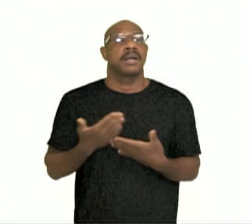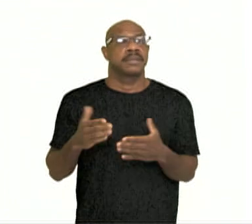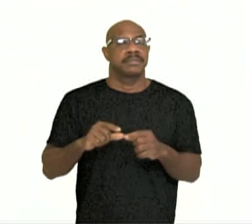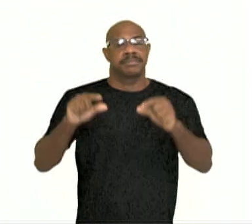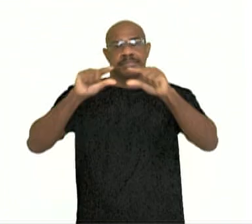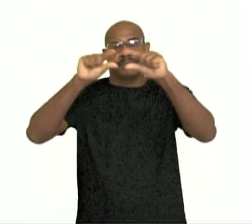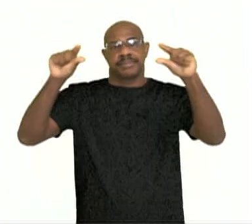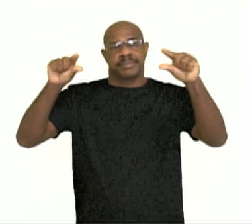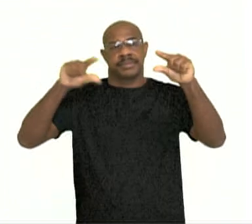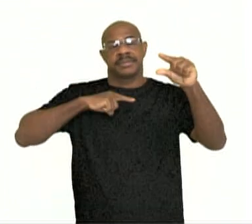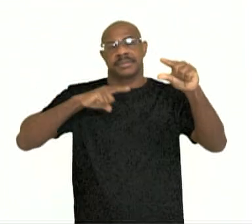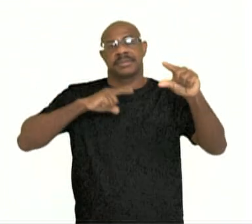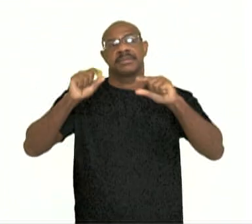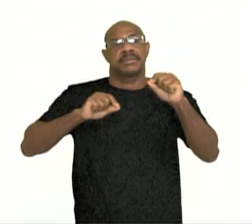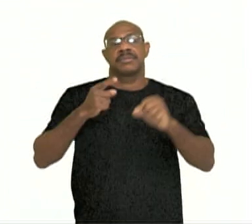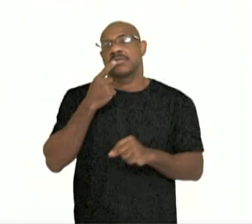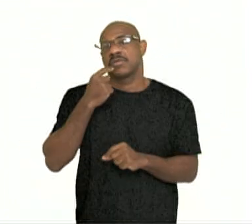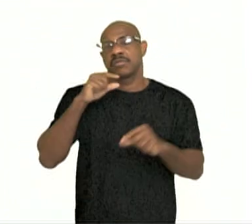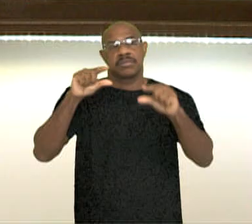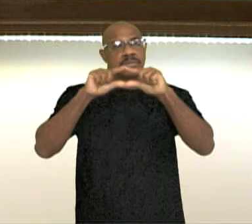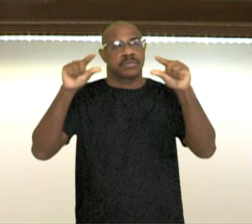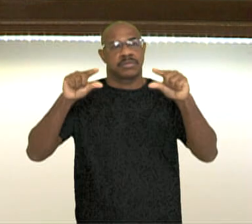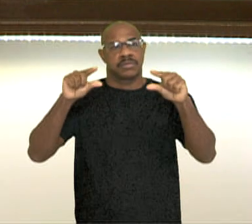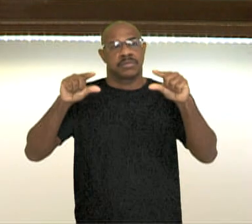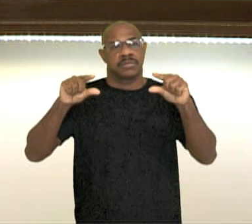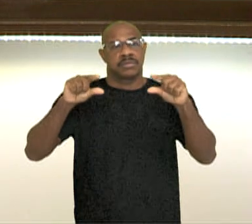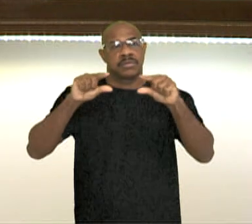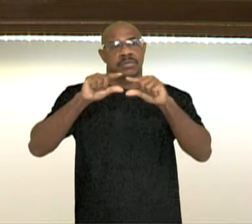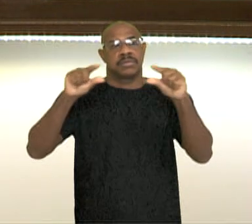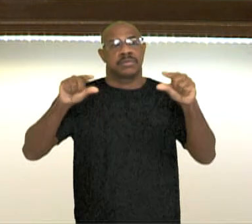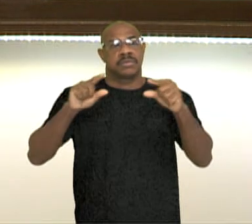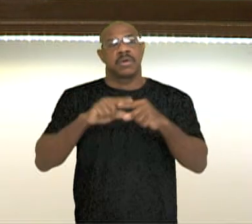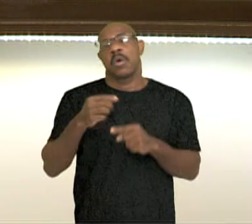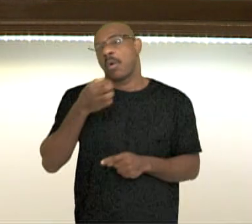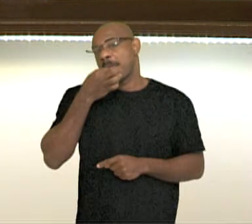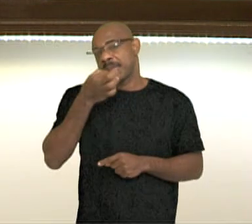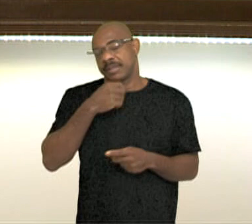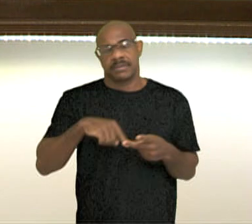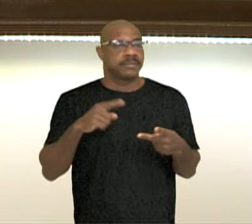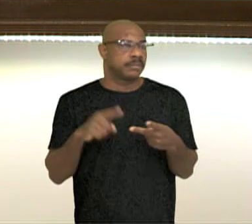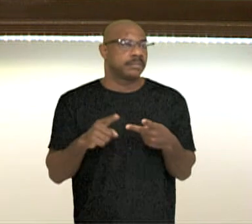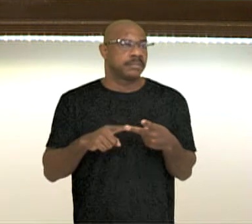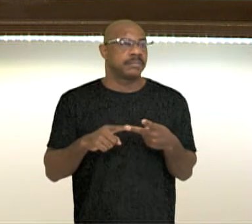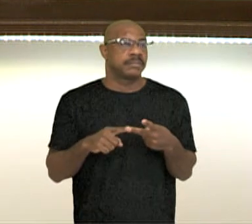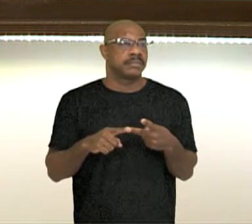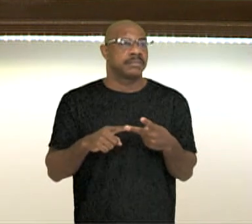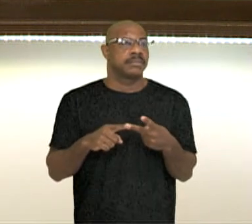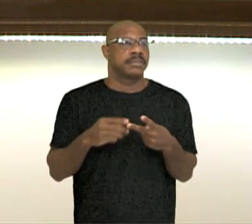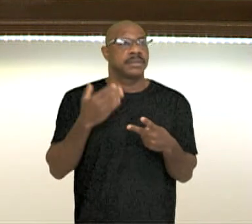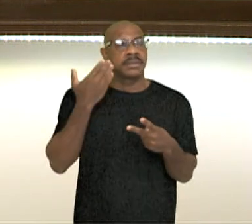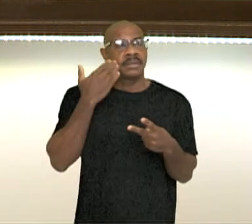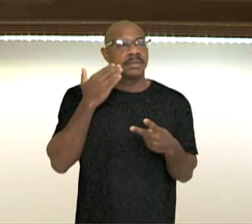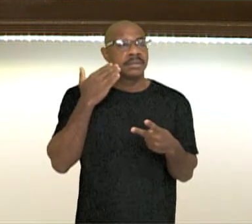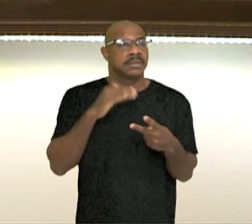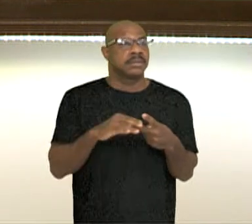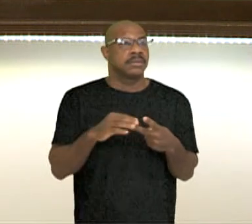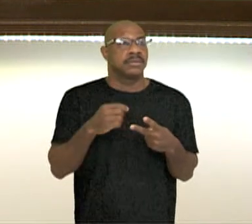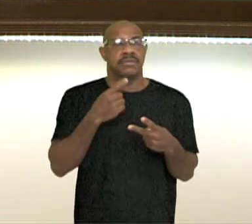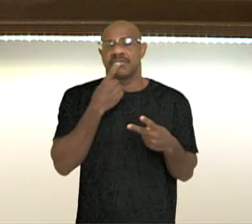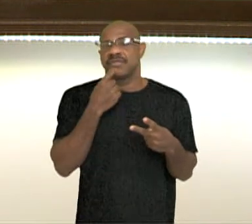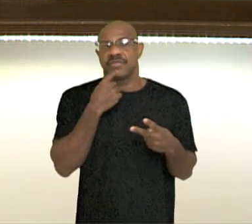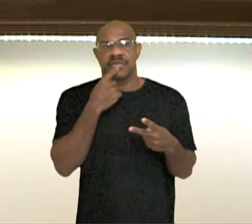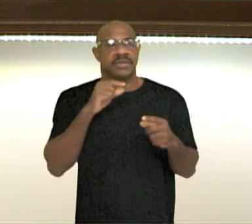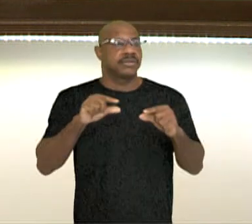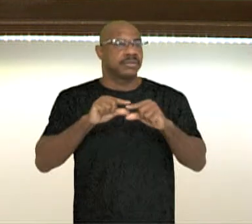nós temos, em vermelho nós temos uma opinião, e em azul nós temos ali um comentário